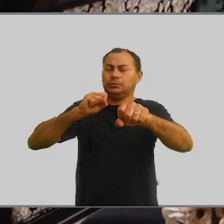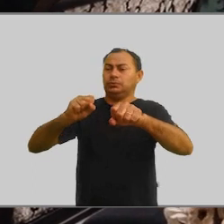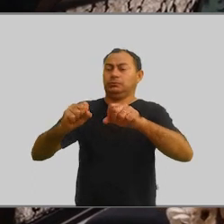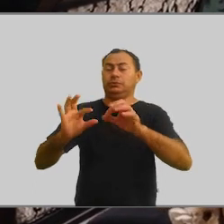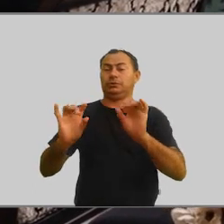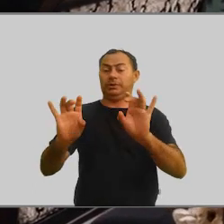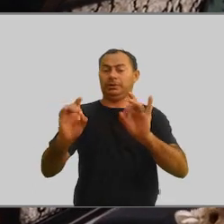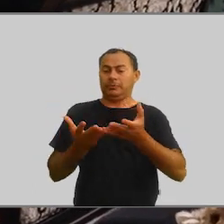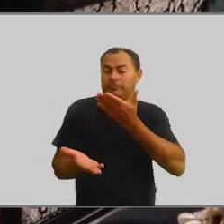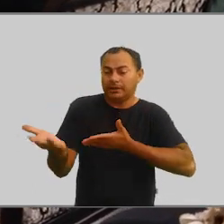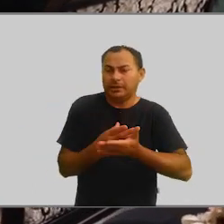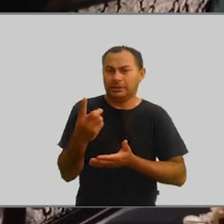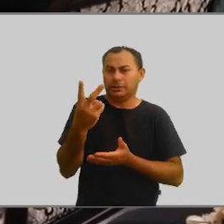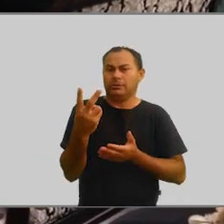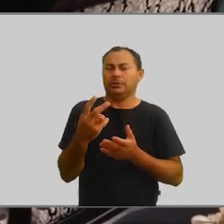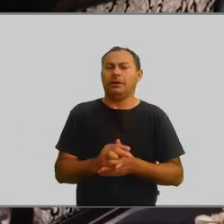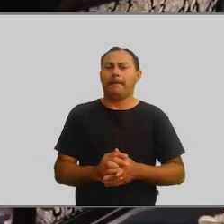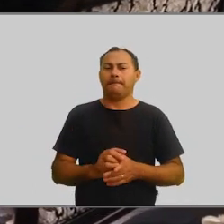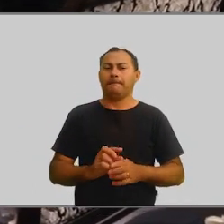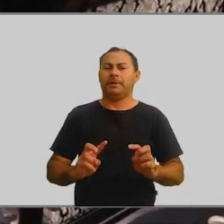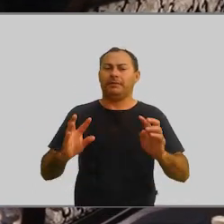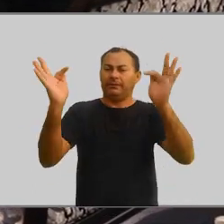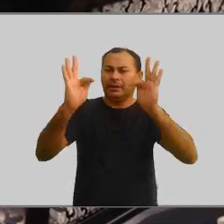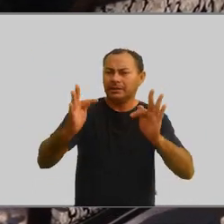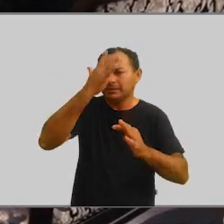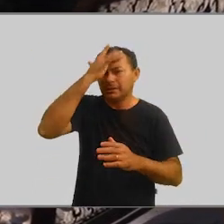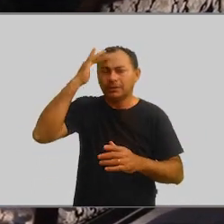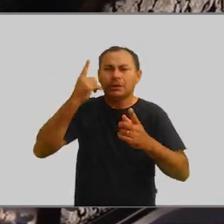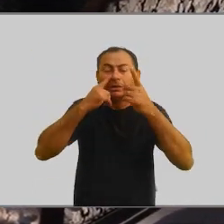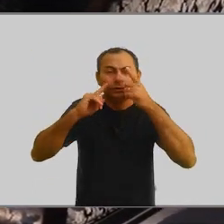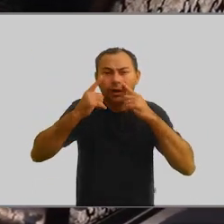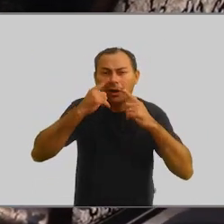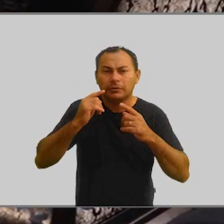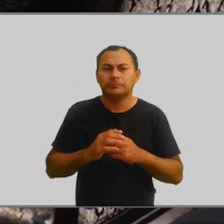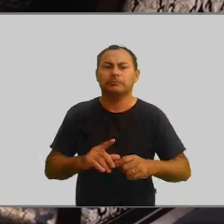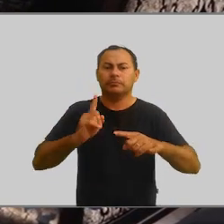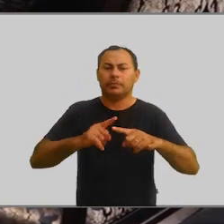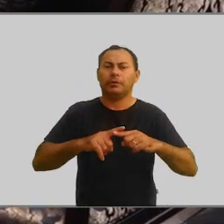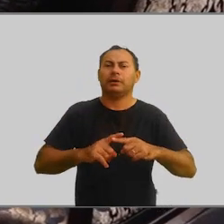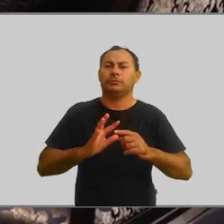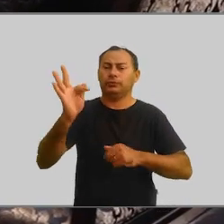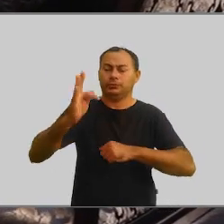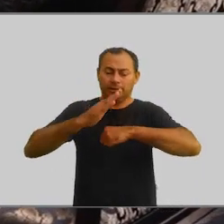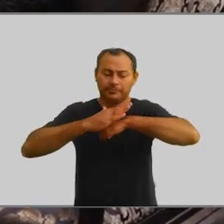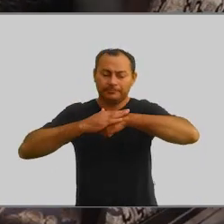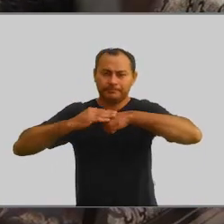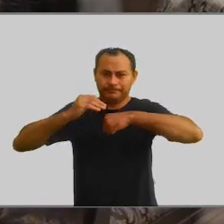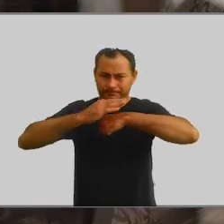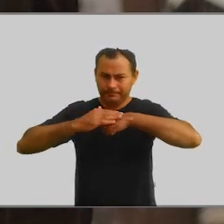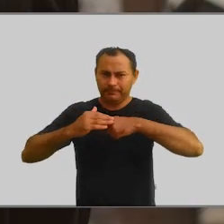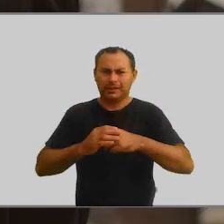nas quais compartilhei a segunda bem-aventurança. Bem-aventurados os que choram, porque serão